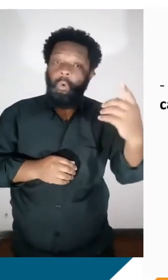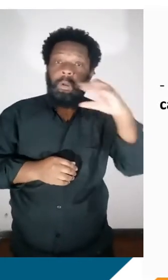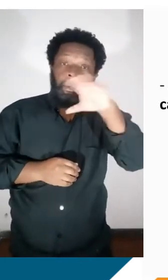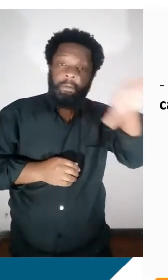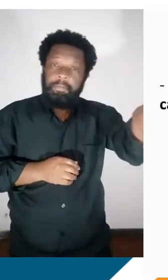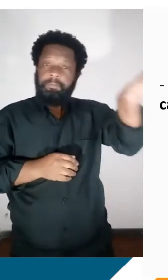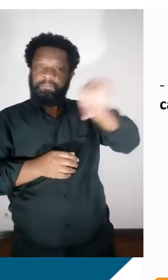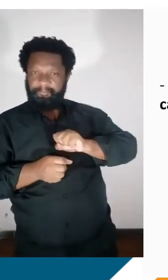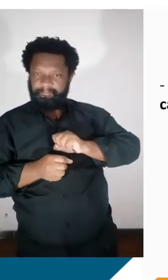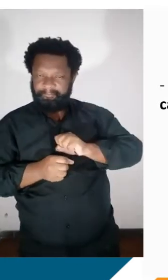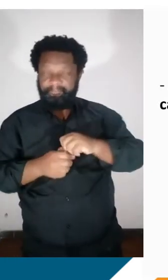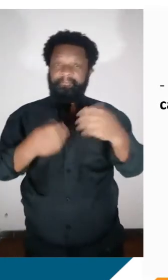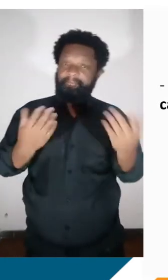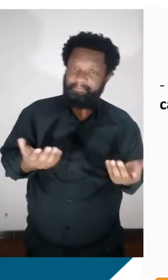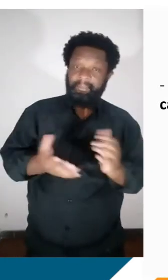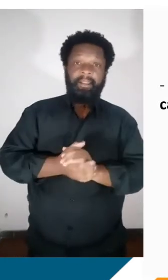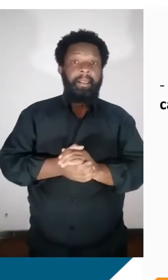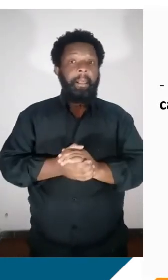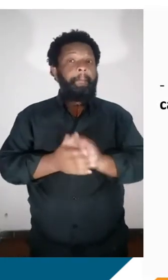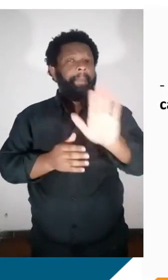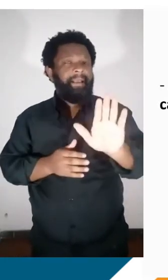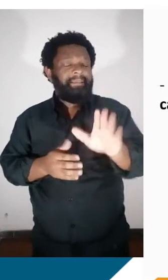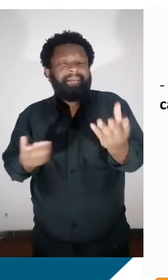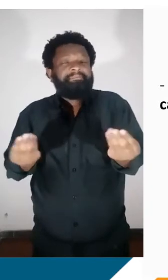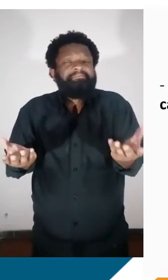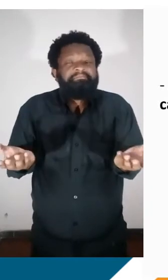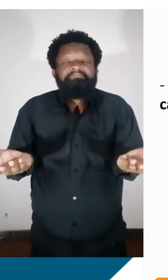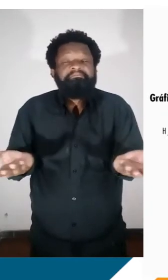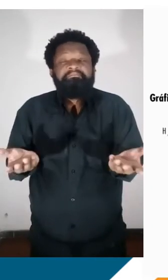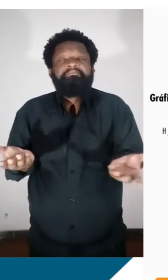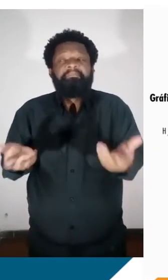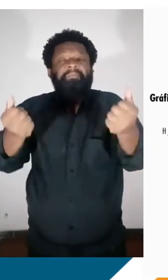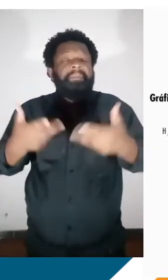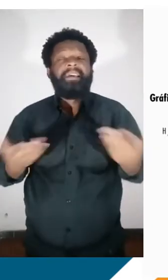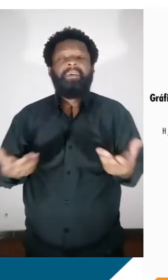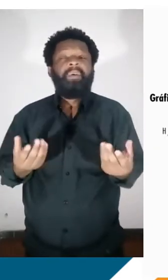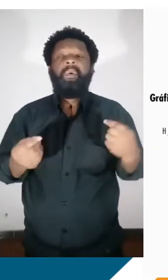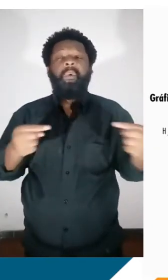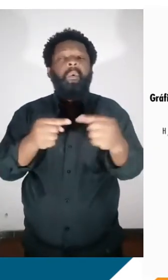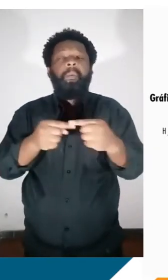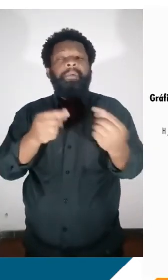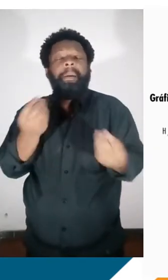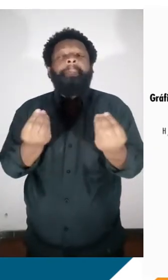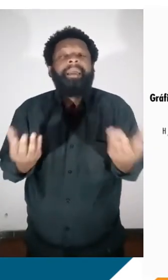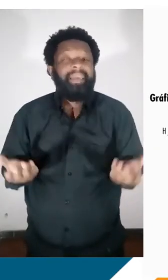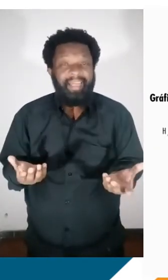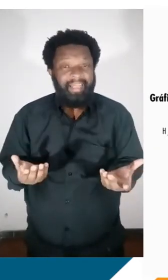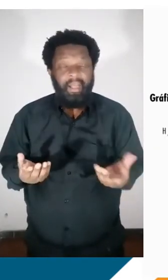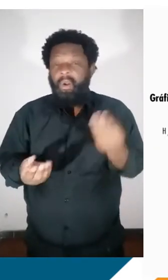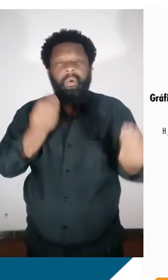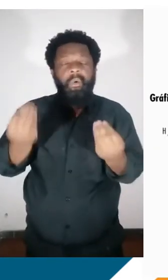vizinhanças. Tudo bem? Então, mas tá, Matheus, e aí? Como é que isso funciona, né? Como é que a gente